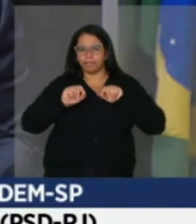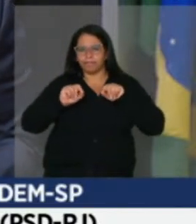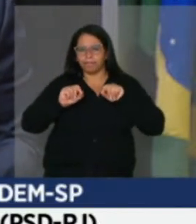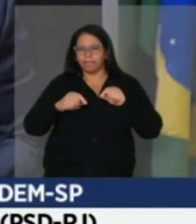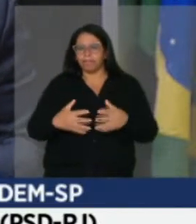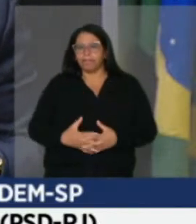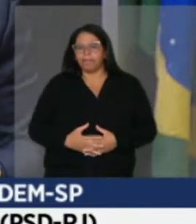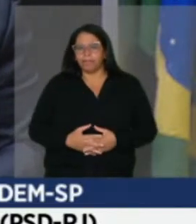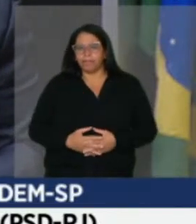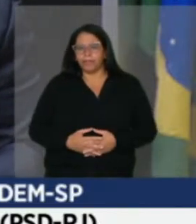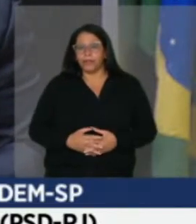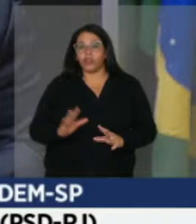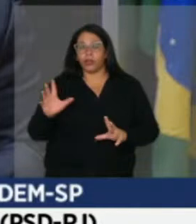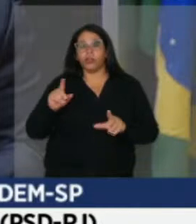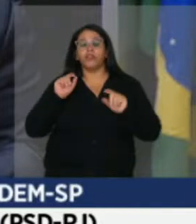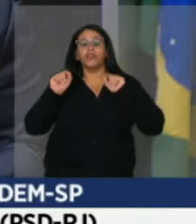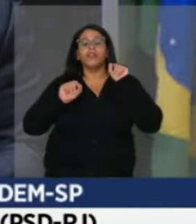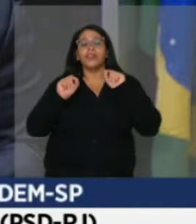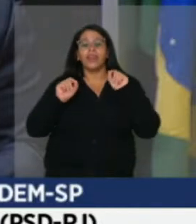de poder,